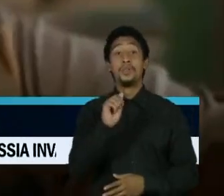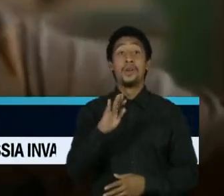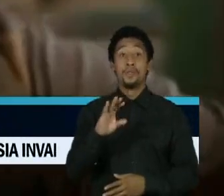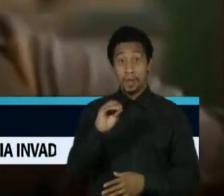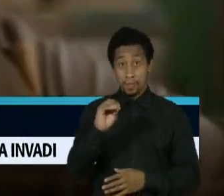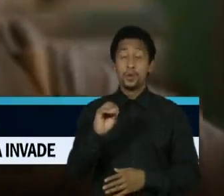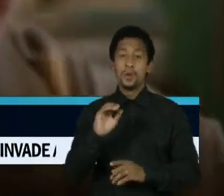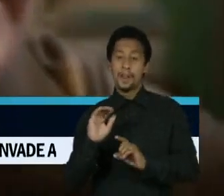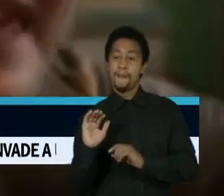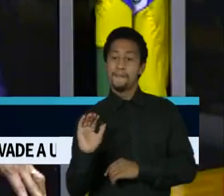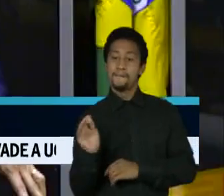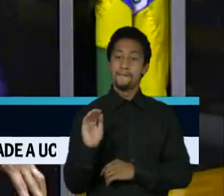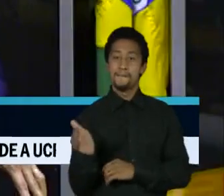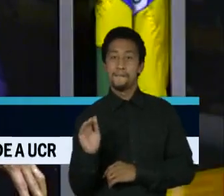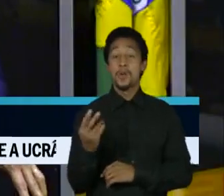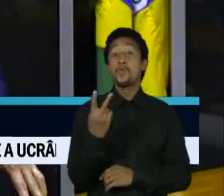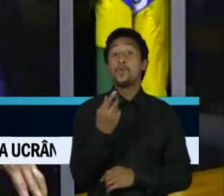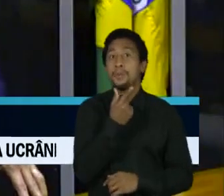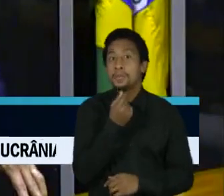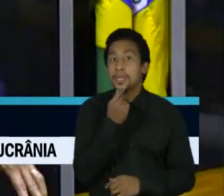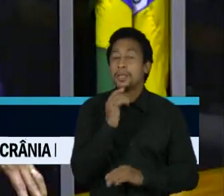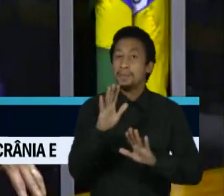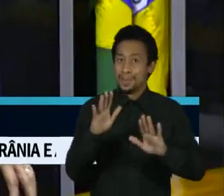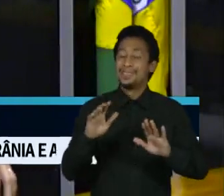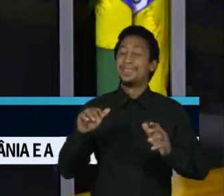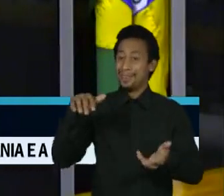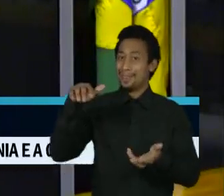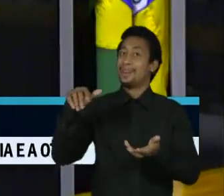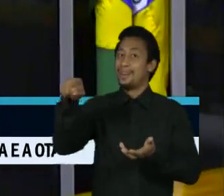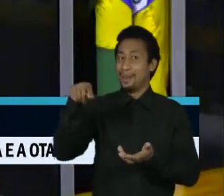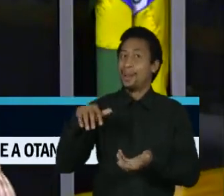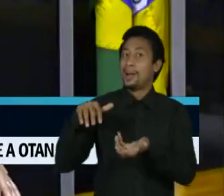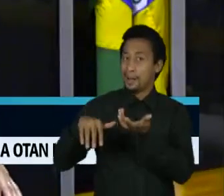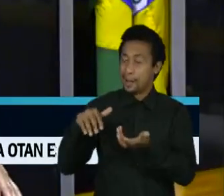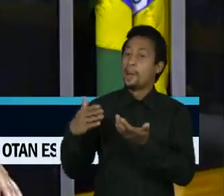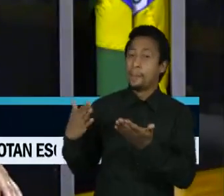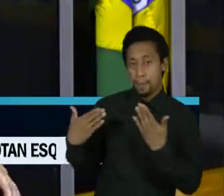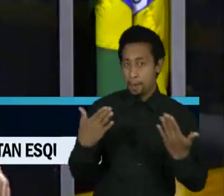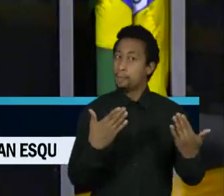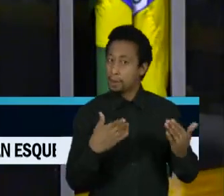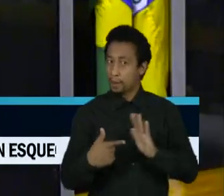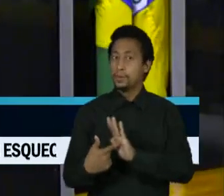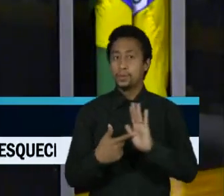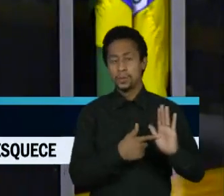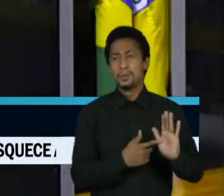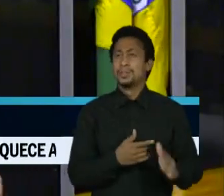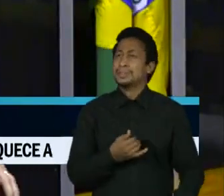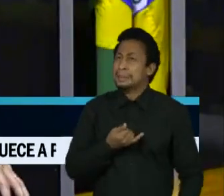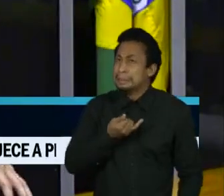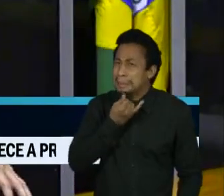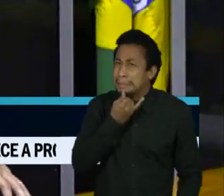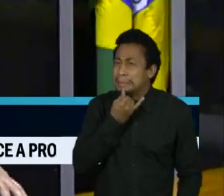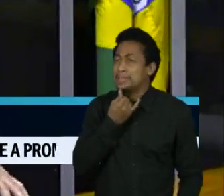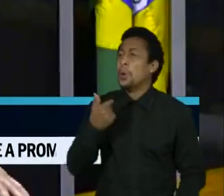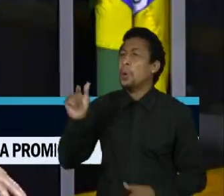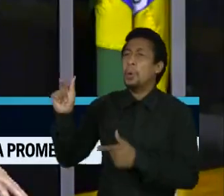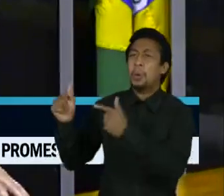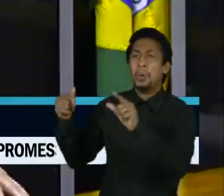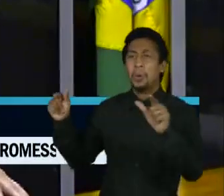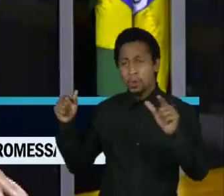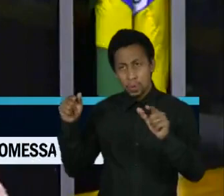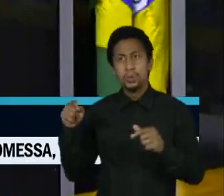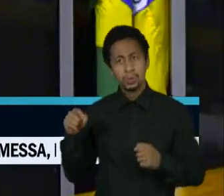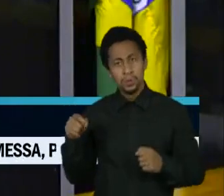parar até na tribuna da Câmara. É lamentável porque nós sabemos que outros artistas já participaram de cenas